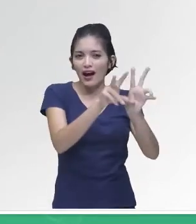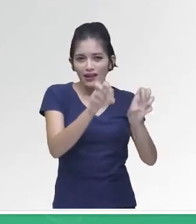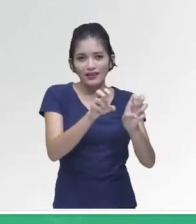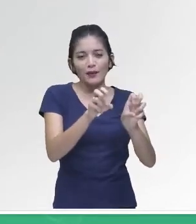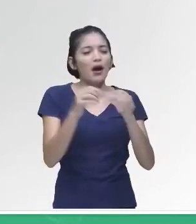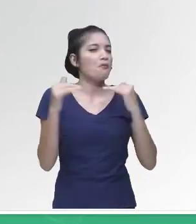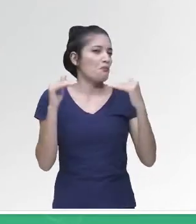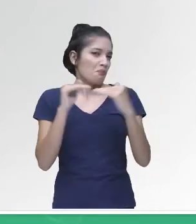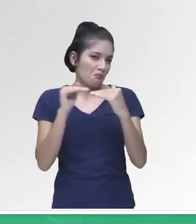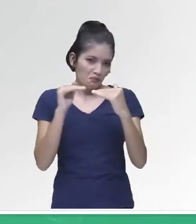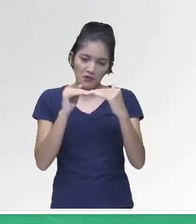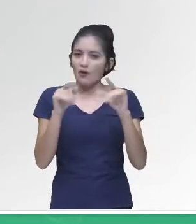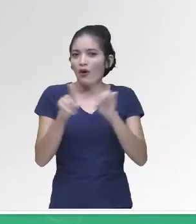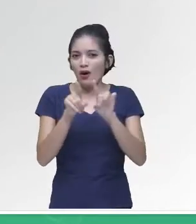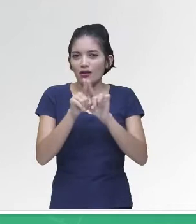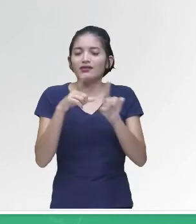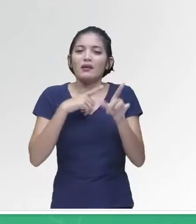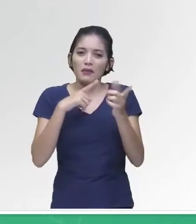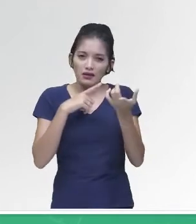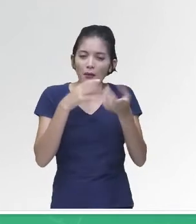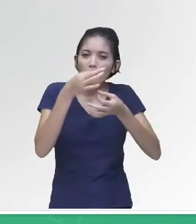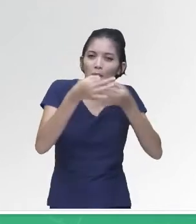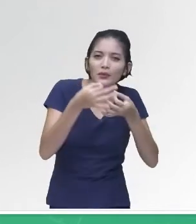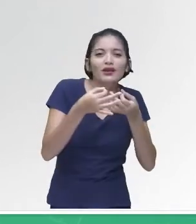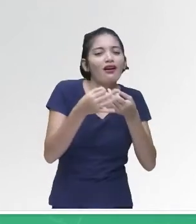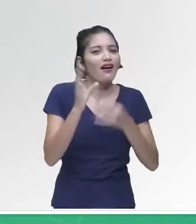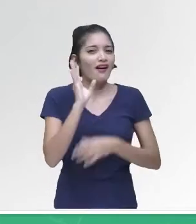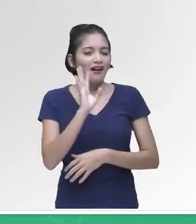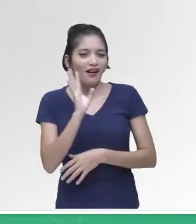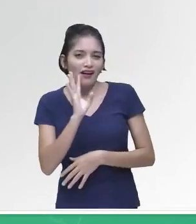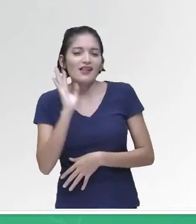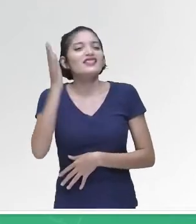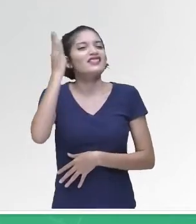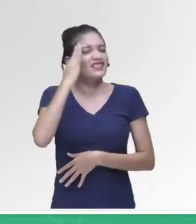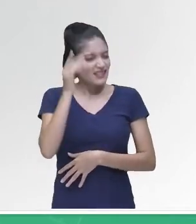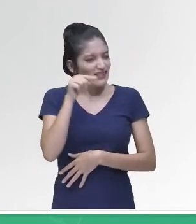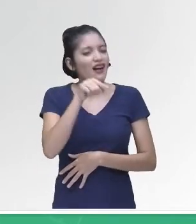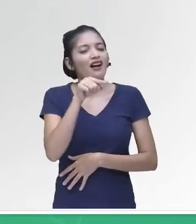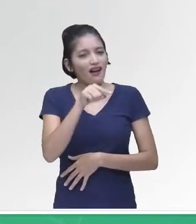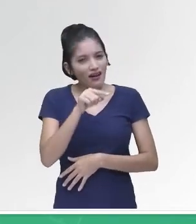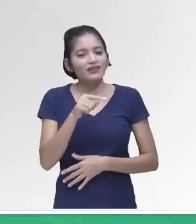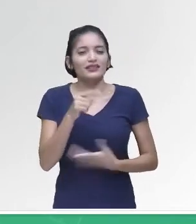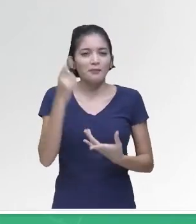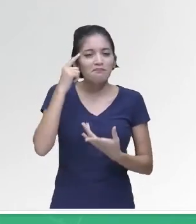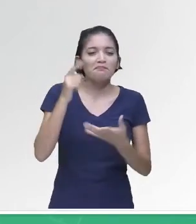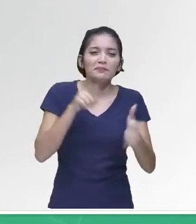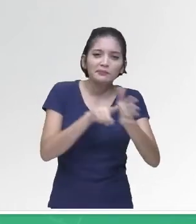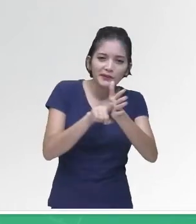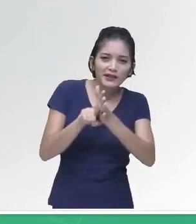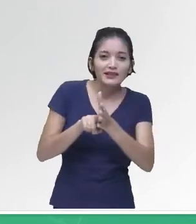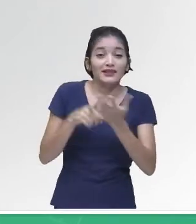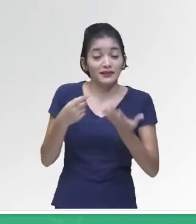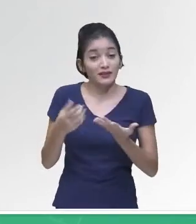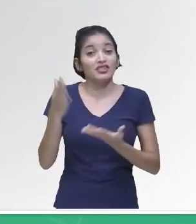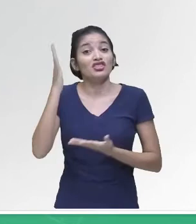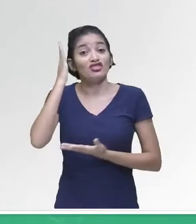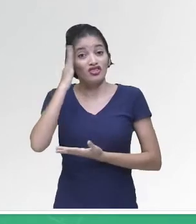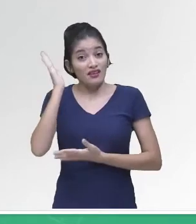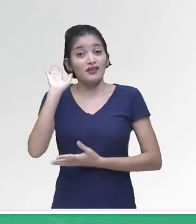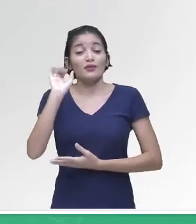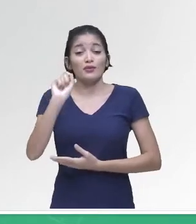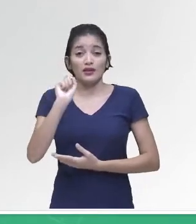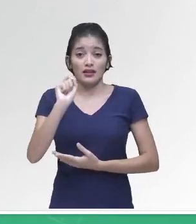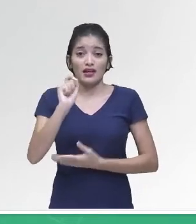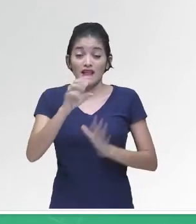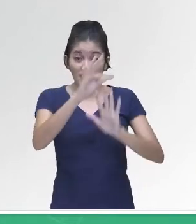é válida, você tem argumentos sólidos, você realmente sabe do que está pensando. Então, até aqui, eu já sei que o